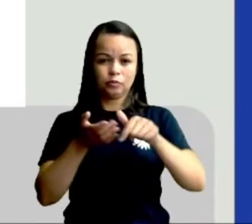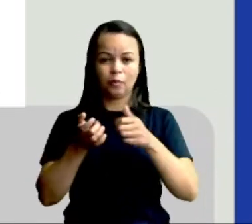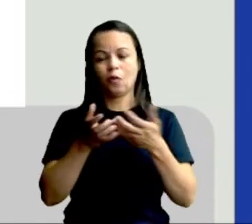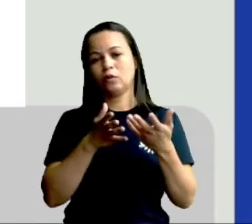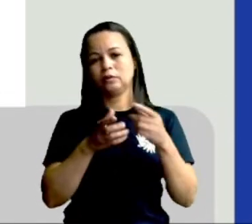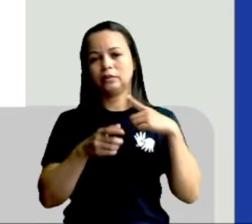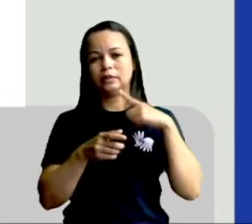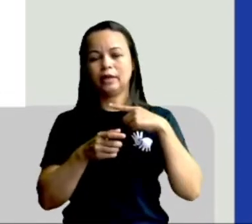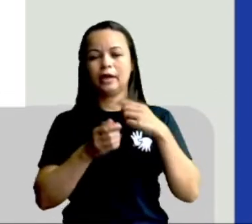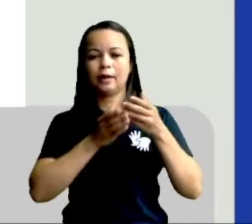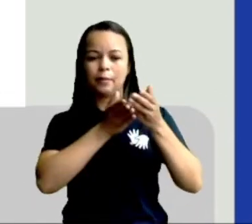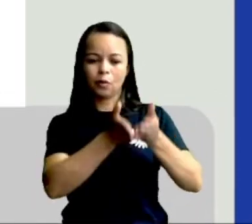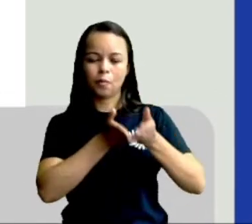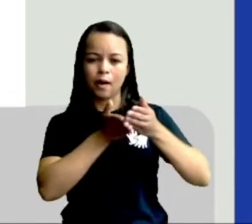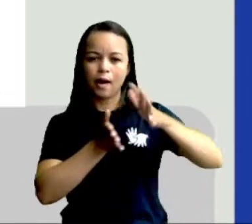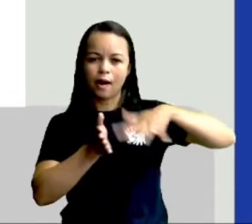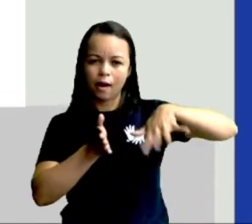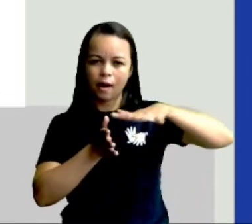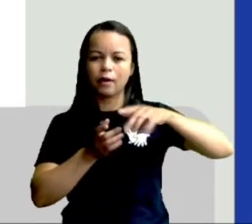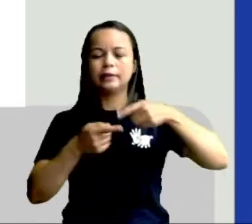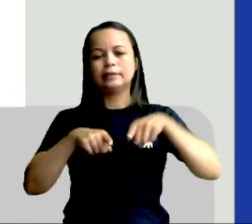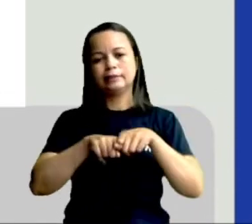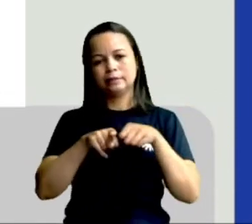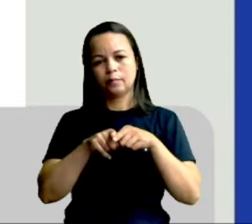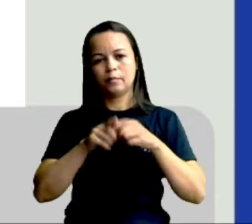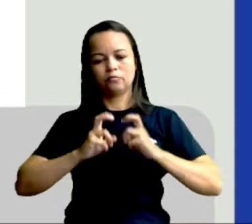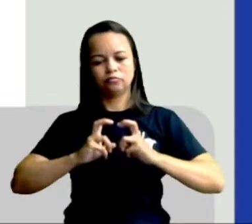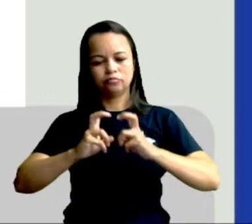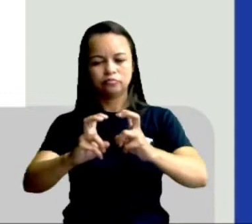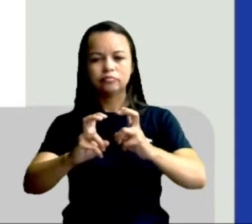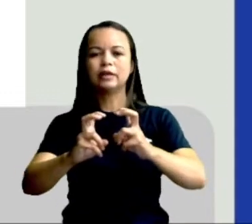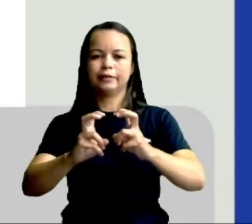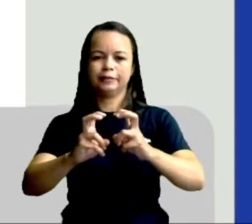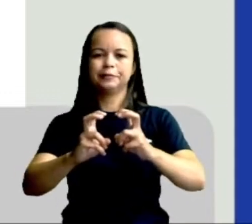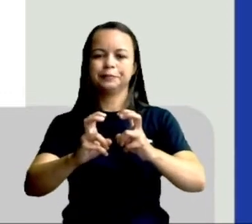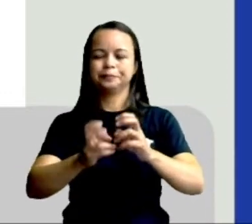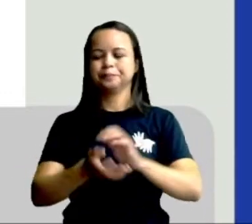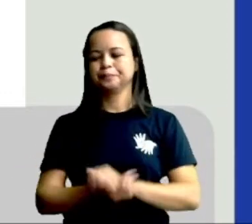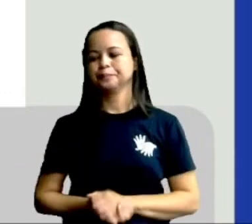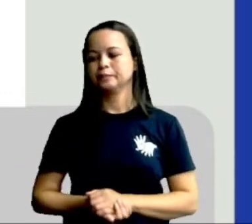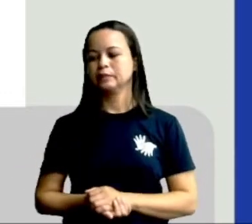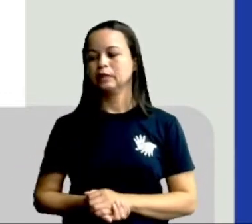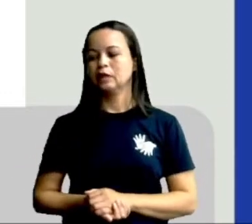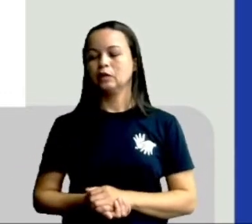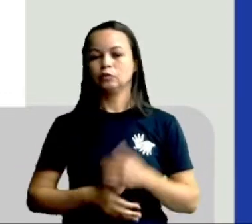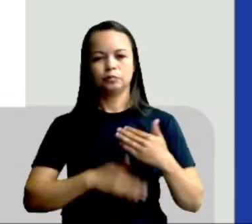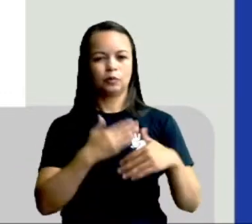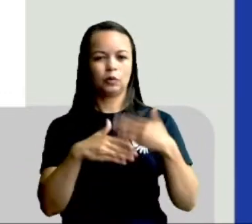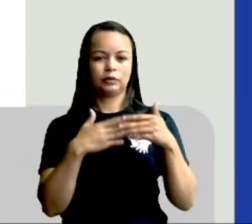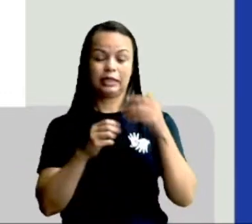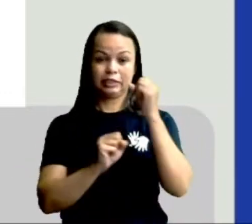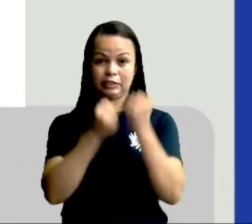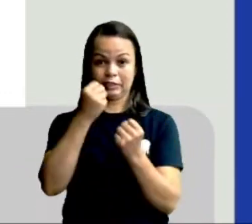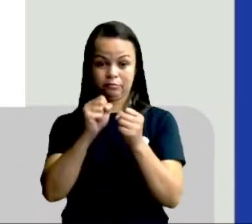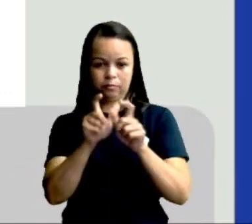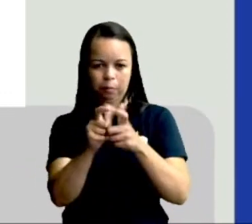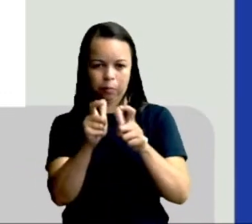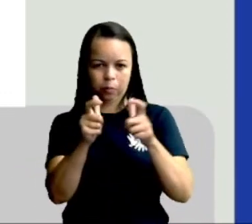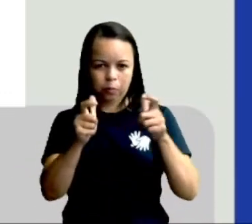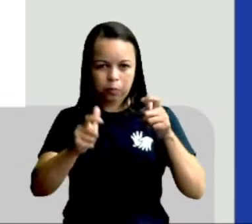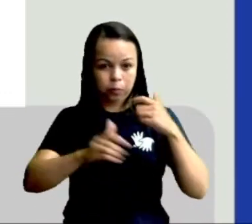linhas de trem, né? Com a aceleração do processo industrial, ou seja, as fábricas